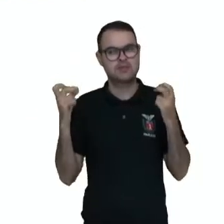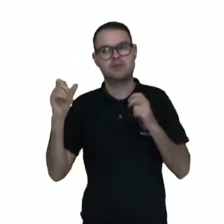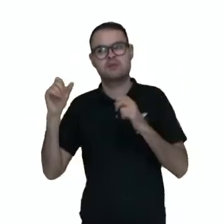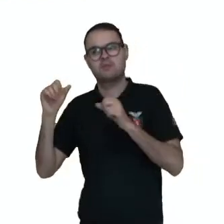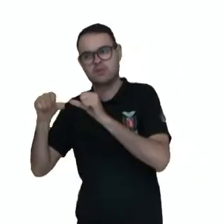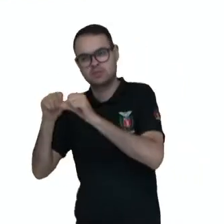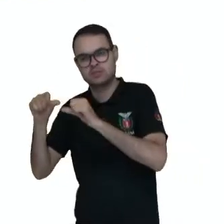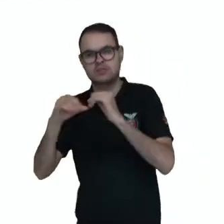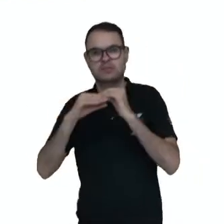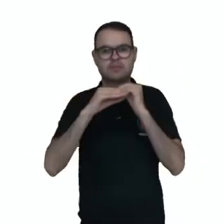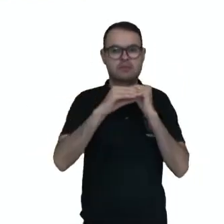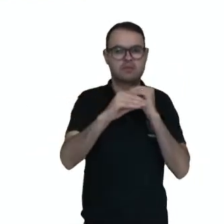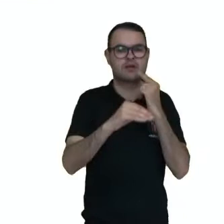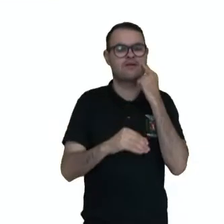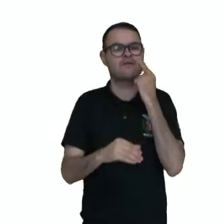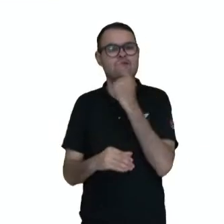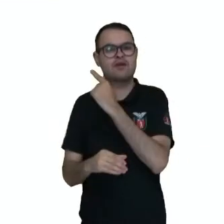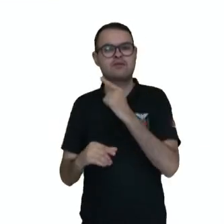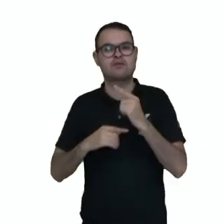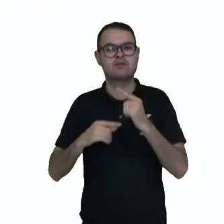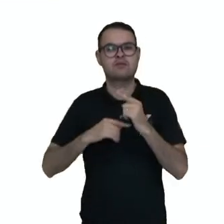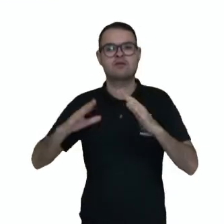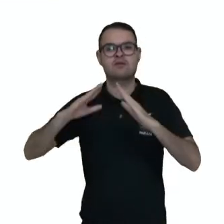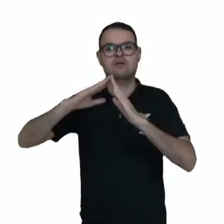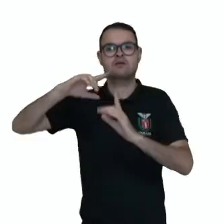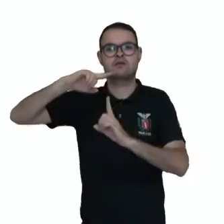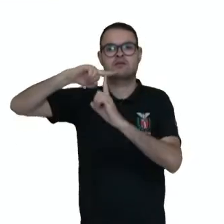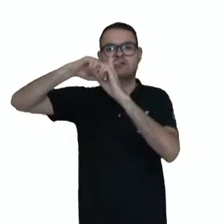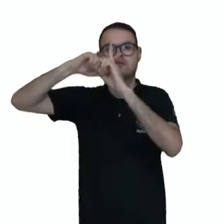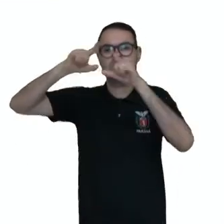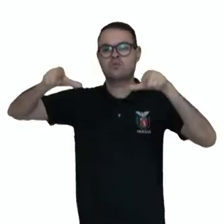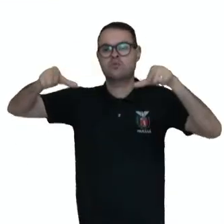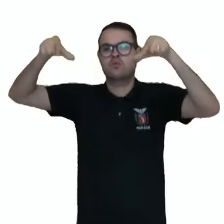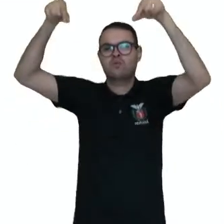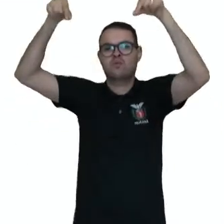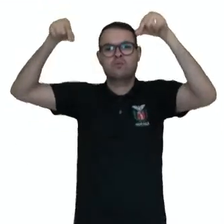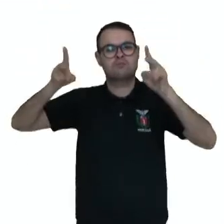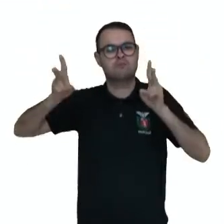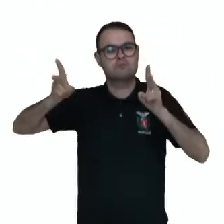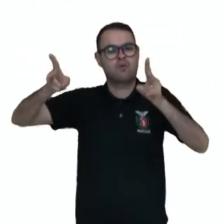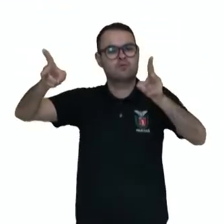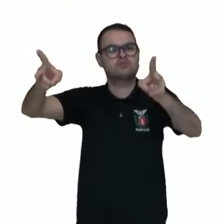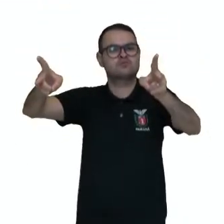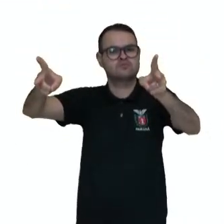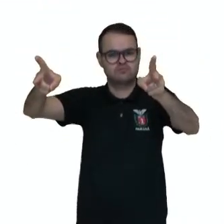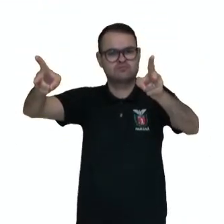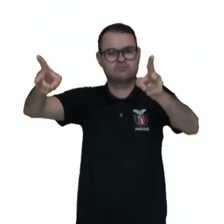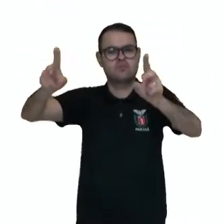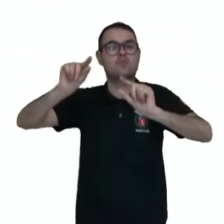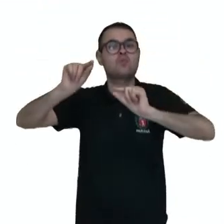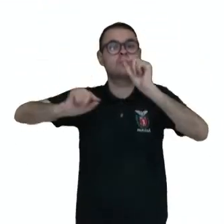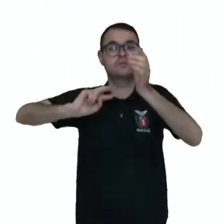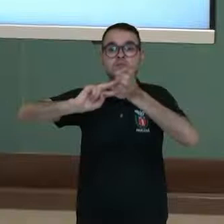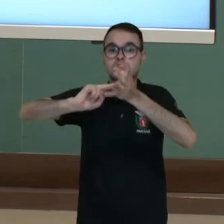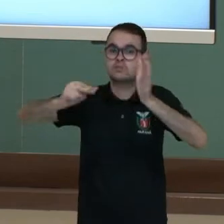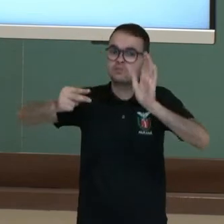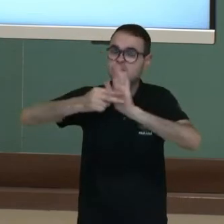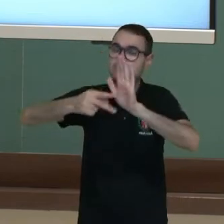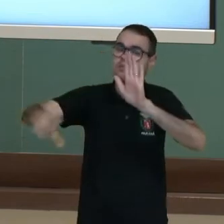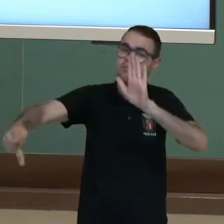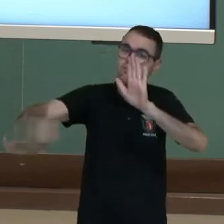permanências, Vejam que a catedral permaneceu, e permaneceu também como? Com o seu significado